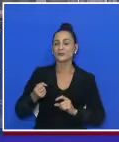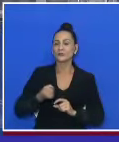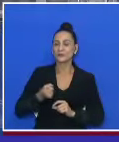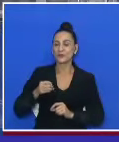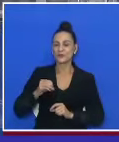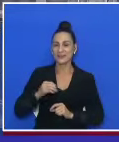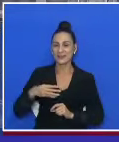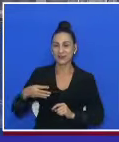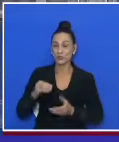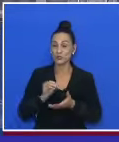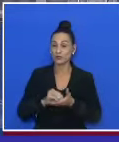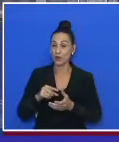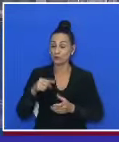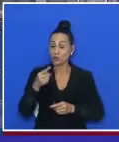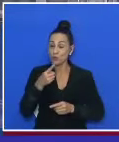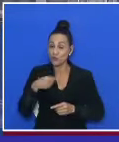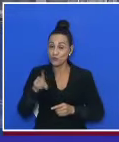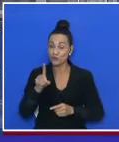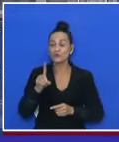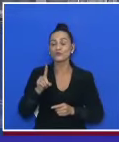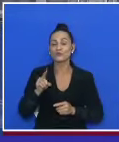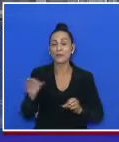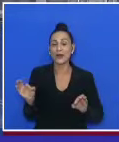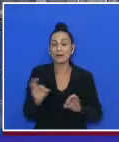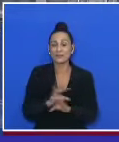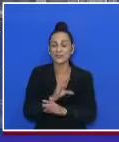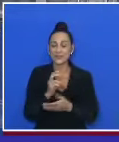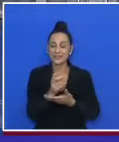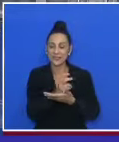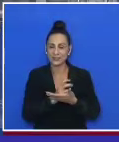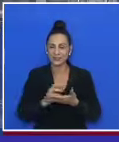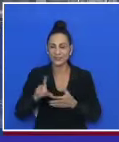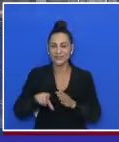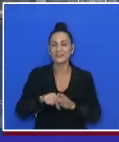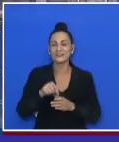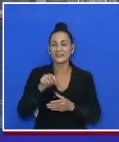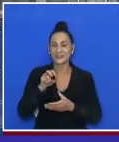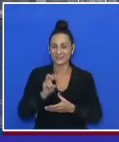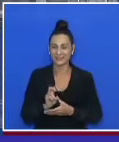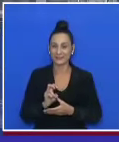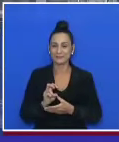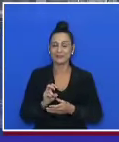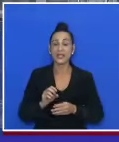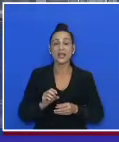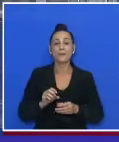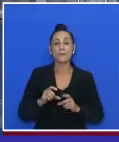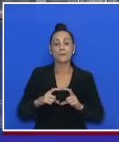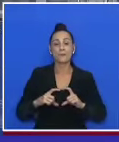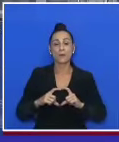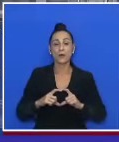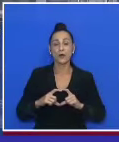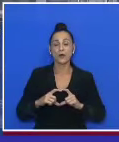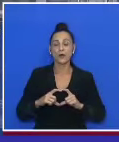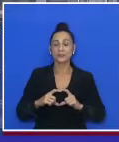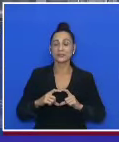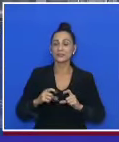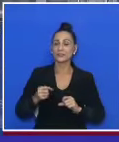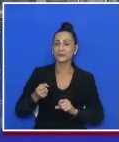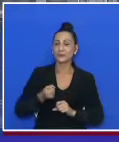falta mais um número. Último número para fecharmos as 5 dezenas da Quina. Vem chegando bola